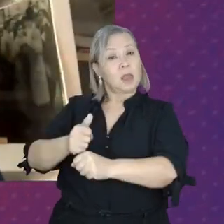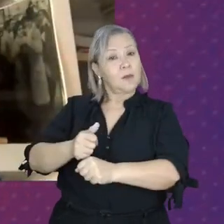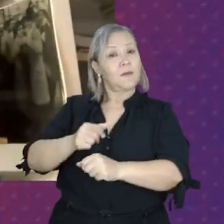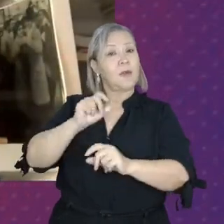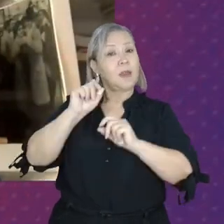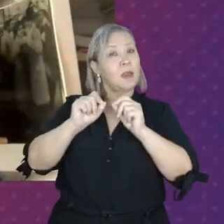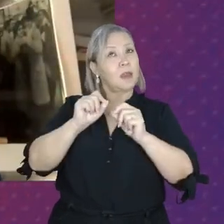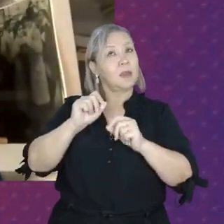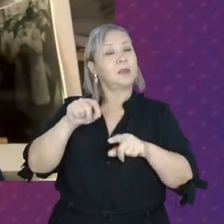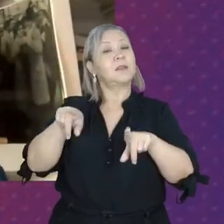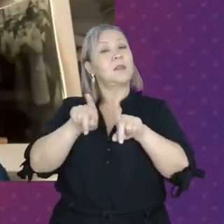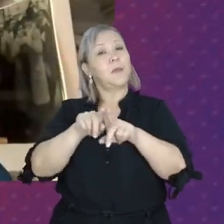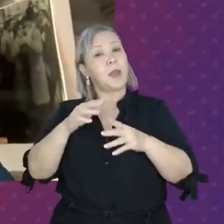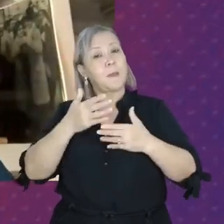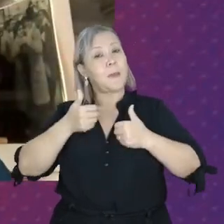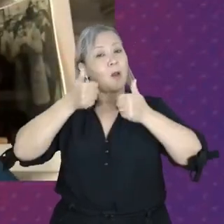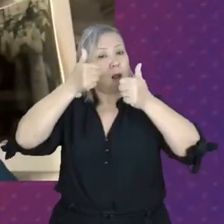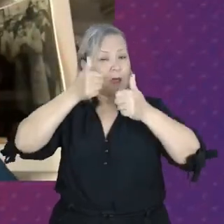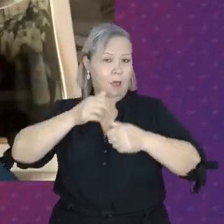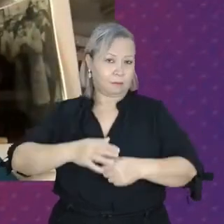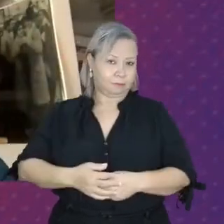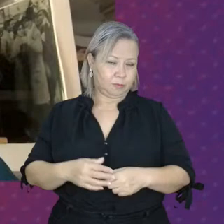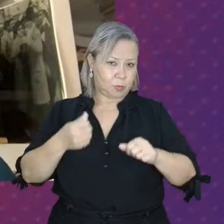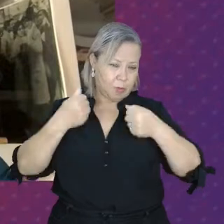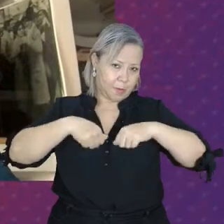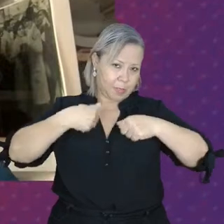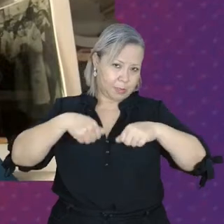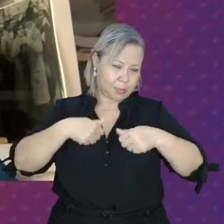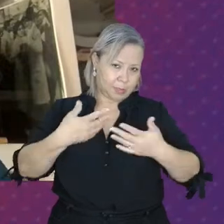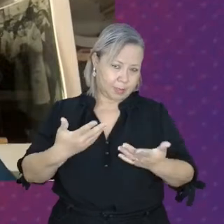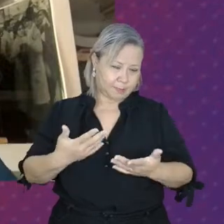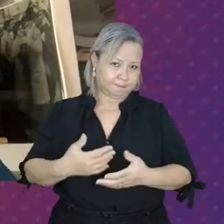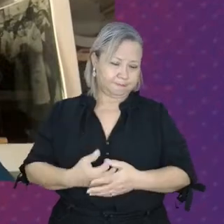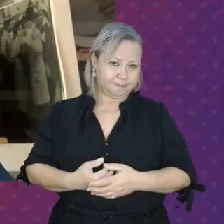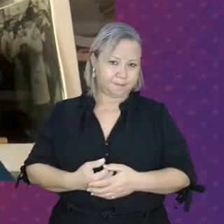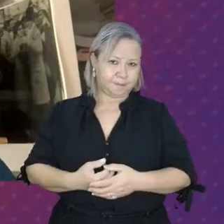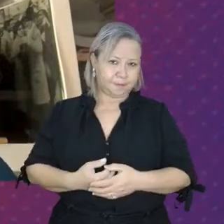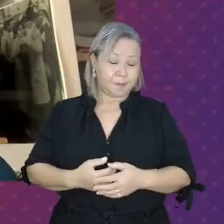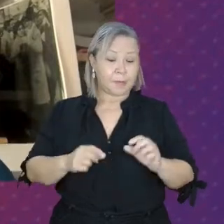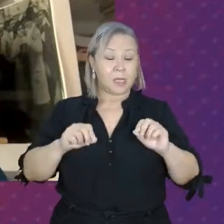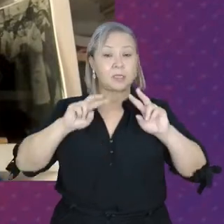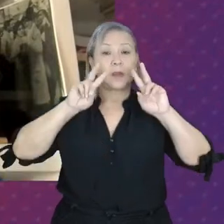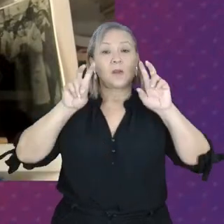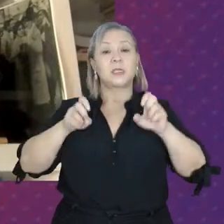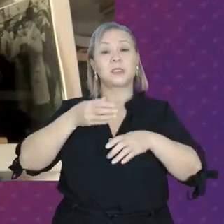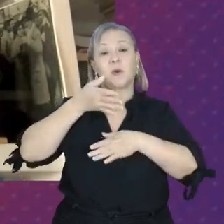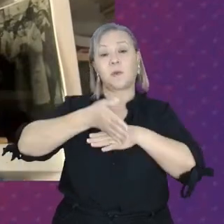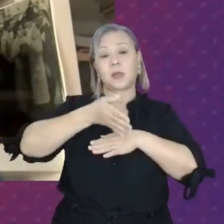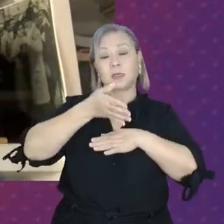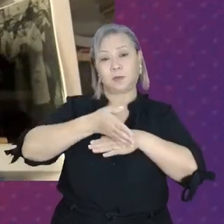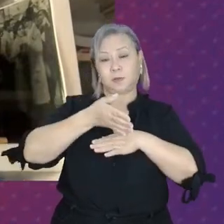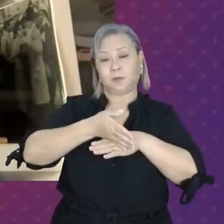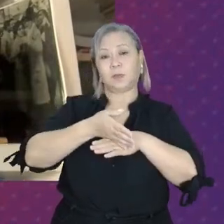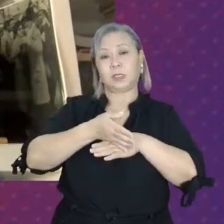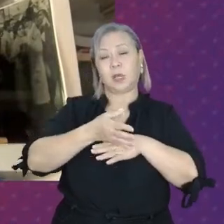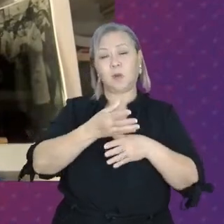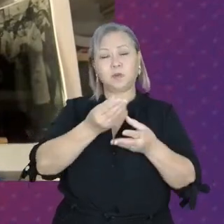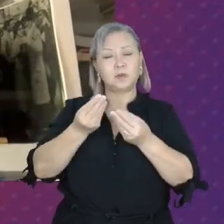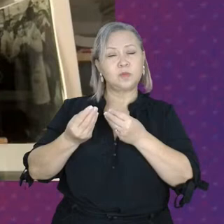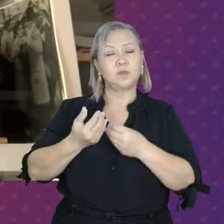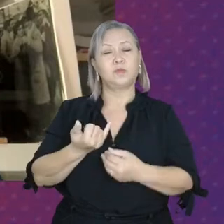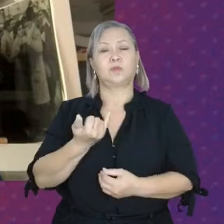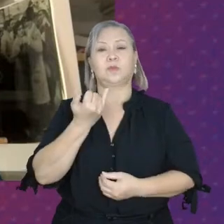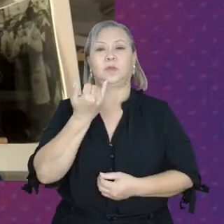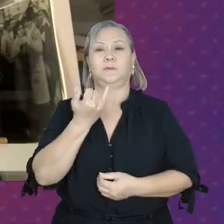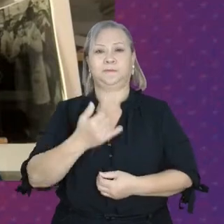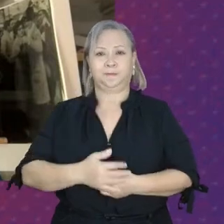melhorar o que pode ser melhorado. Então, essa é a questão da participação para nós é muito importante. Por